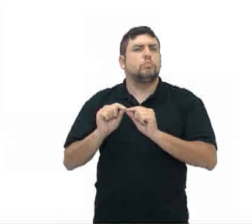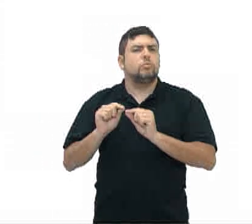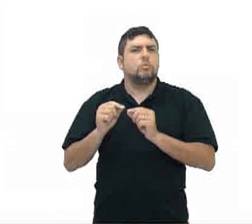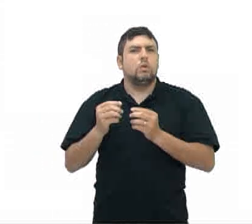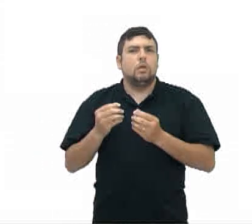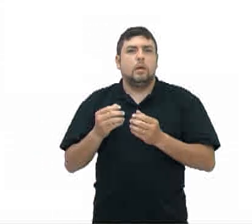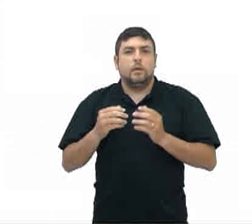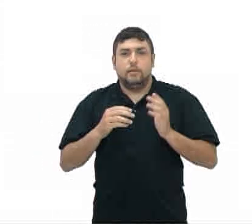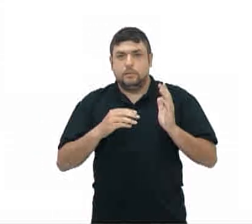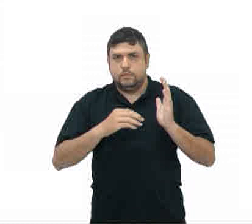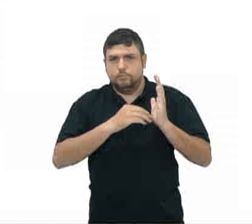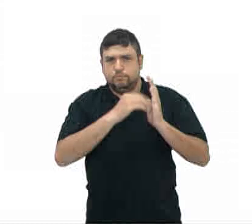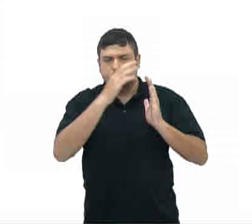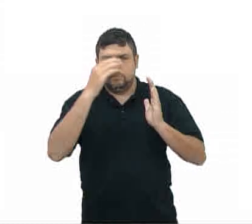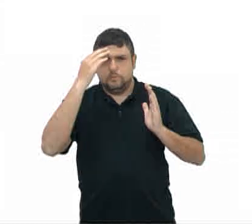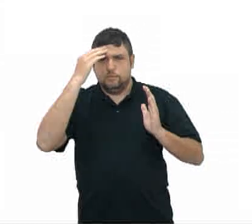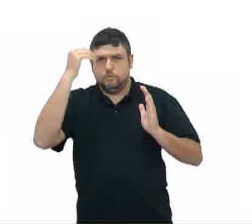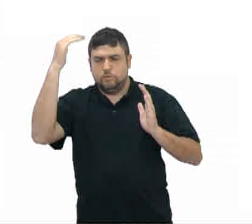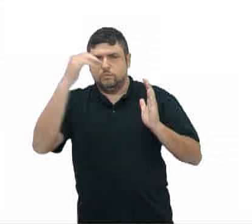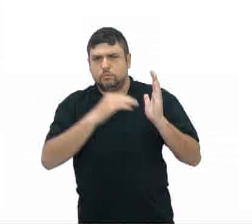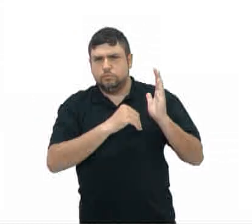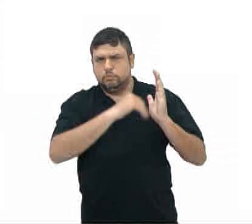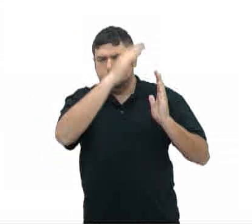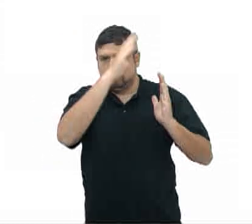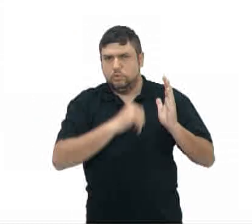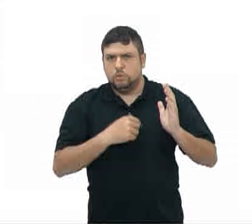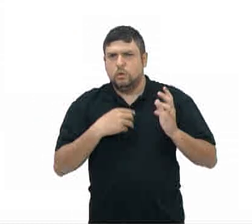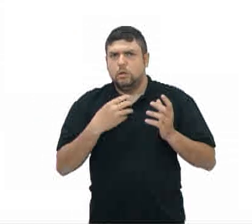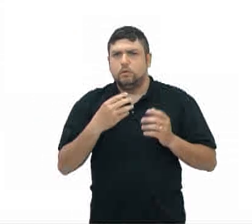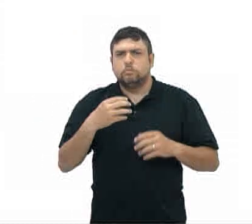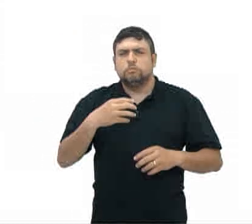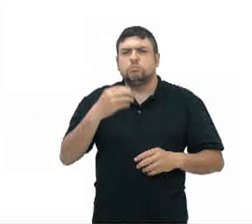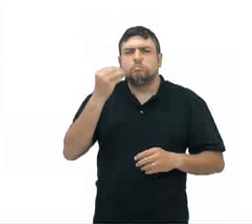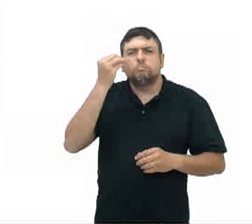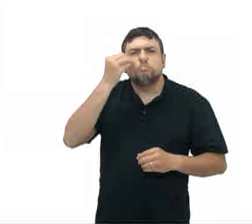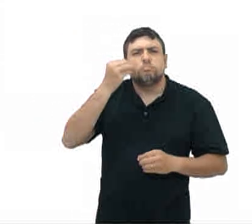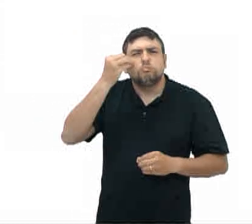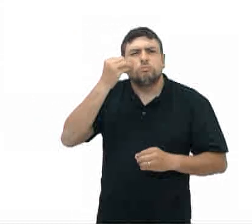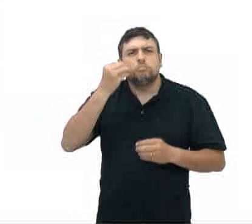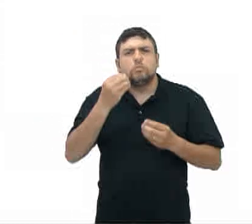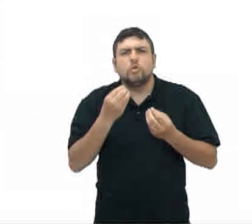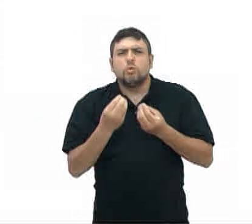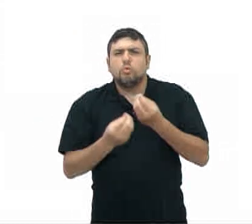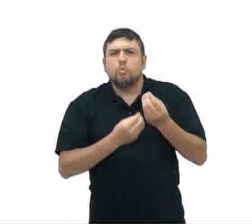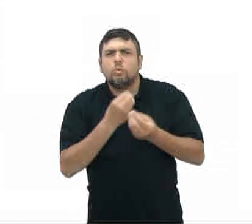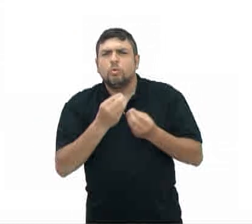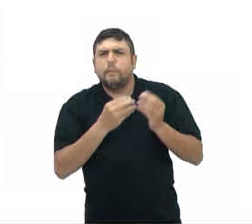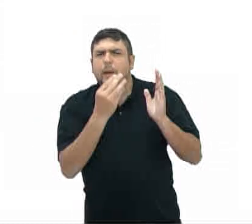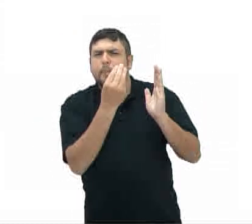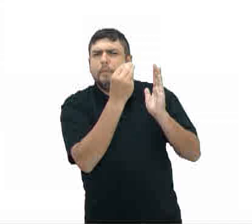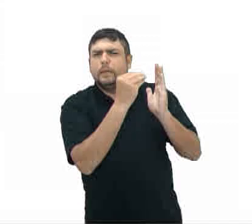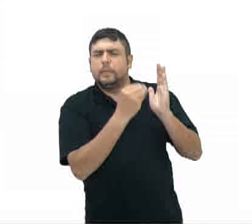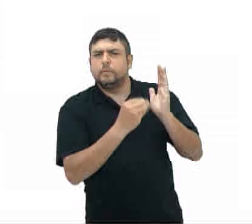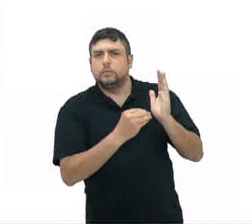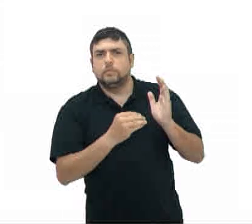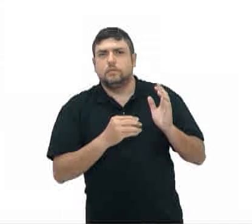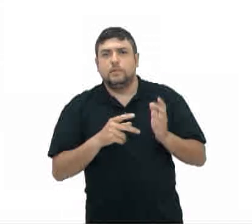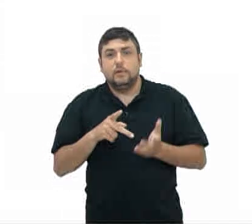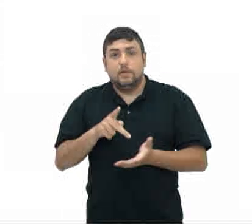como o artista tenta traduzir sua inadequação à sua época. Artistas costumam ser